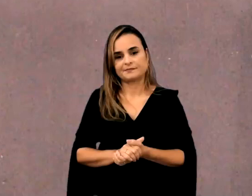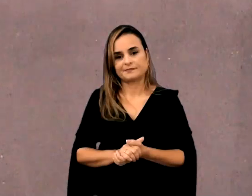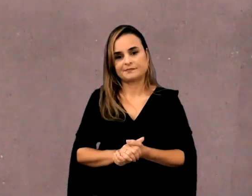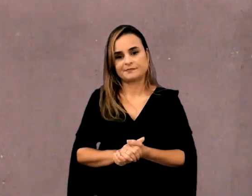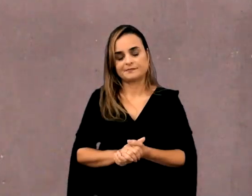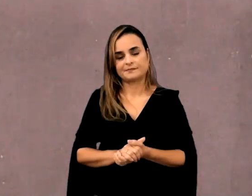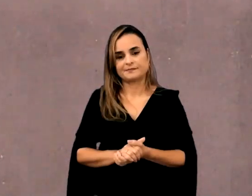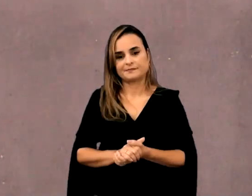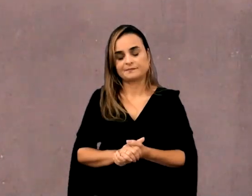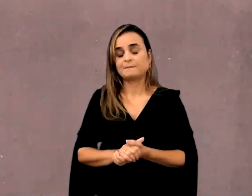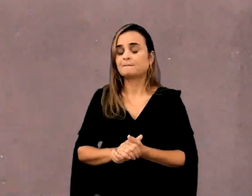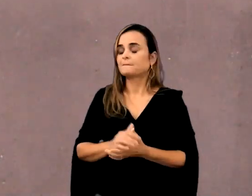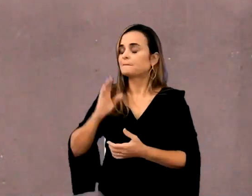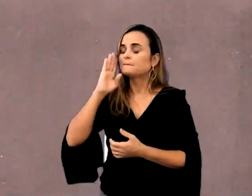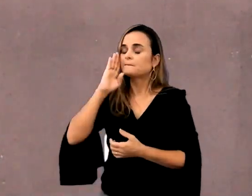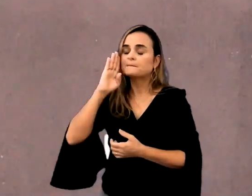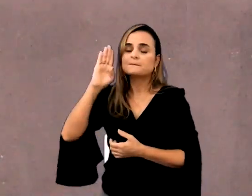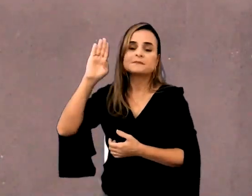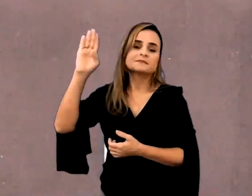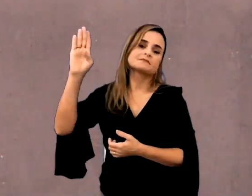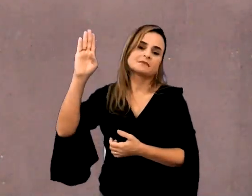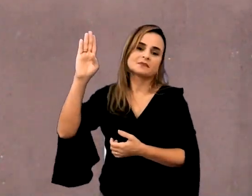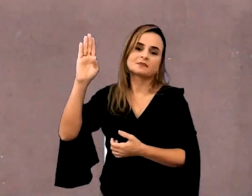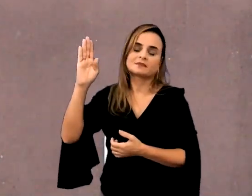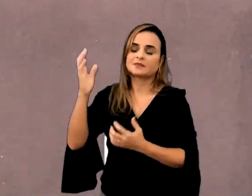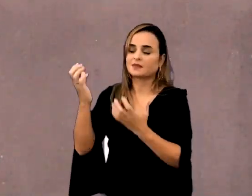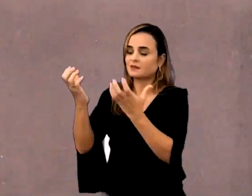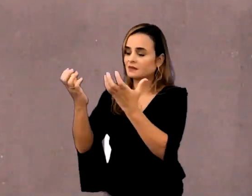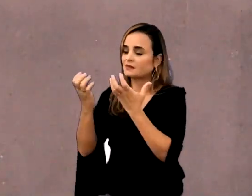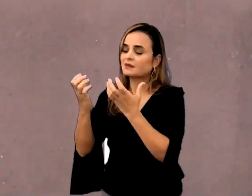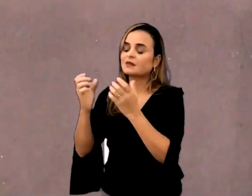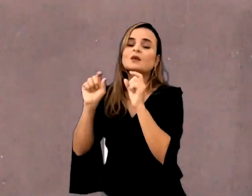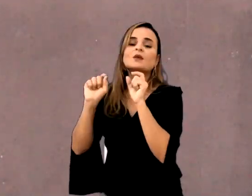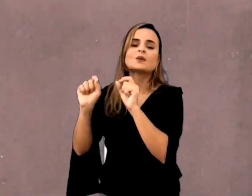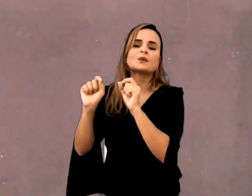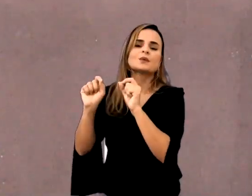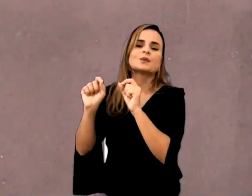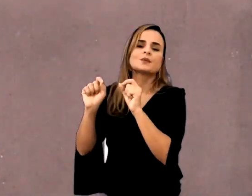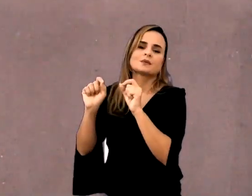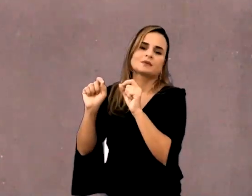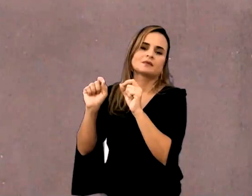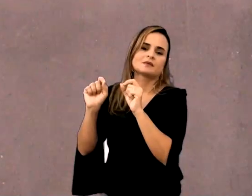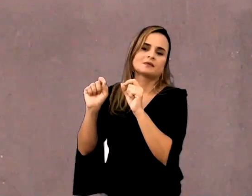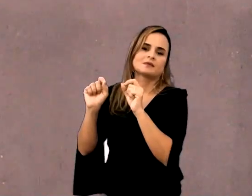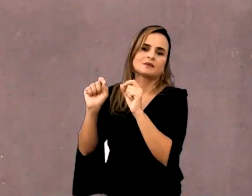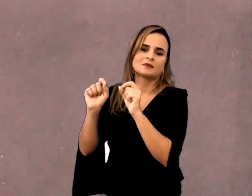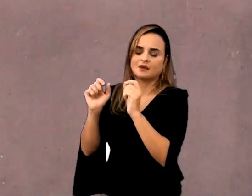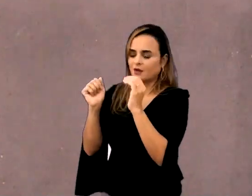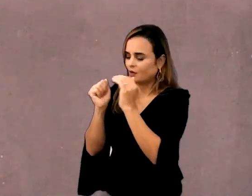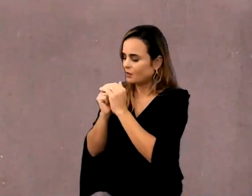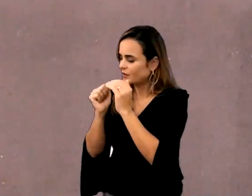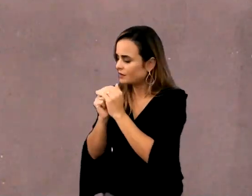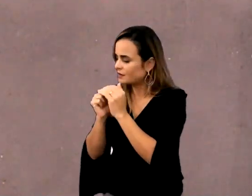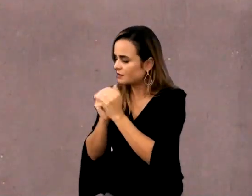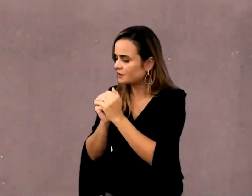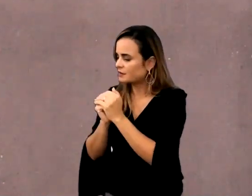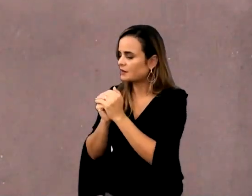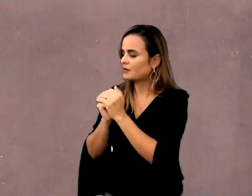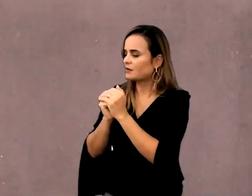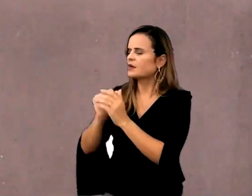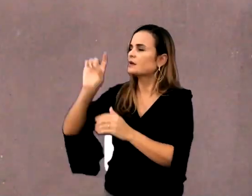o nosso Deus, o nosso clamor será ouvido, nossas orações serão